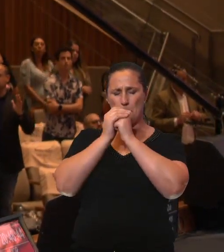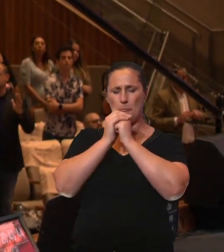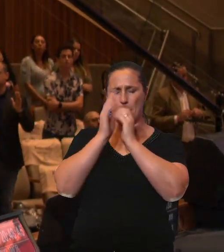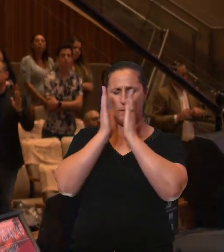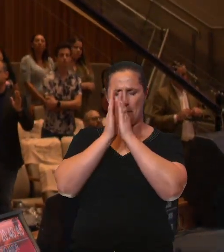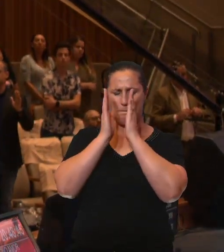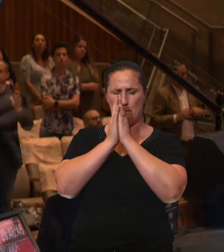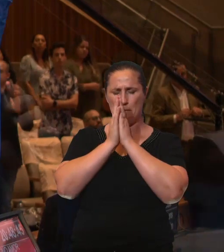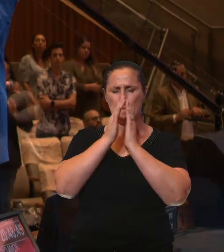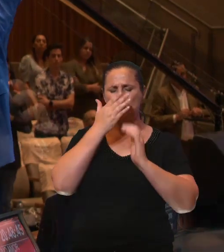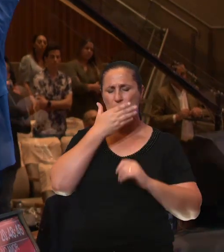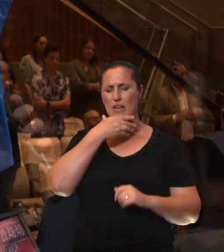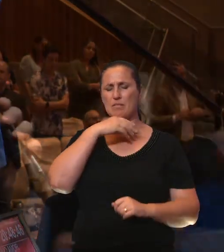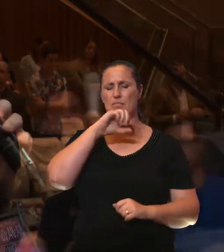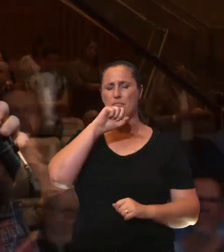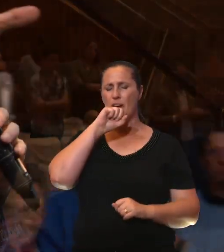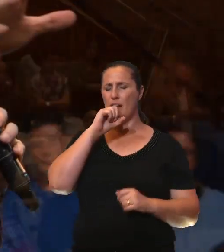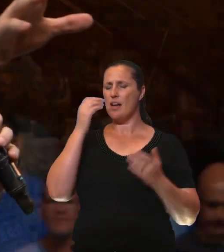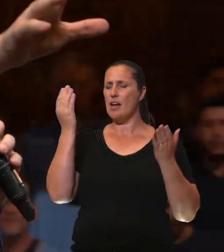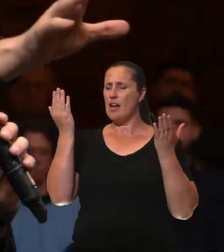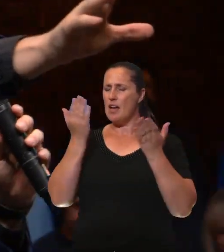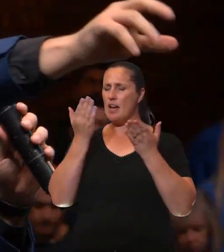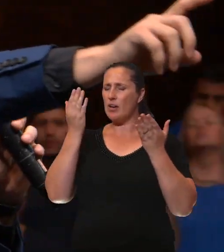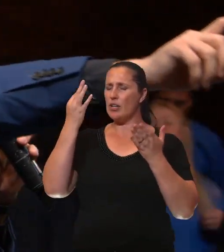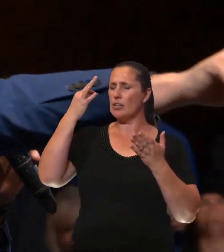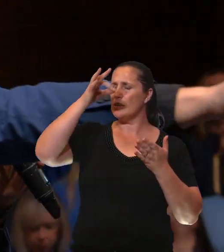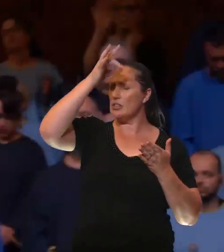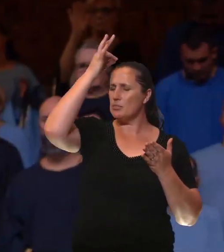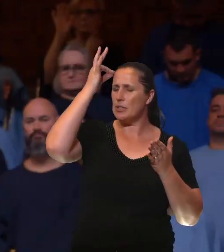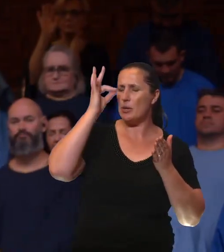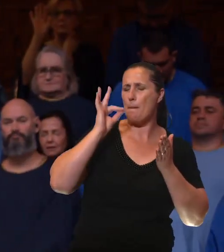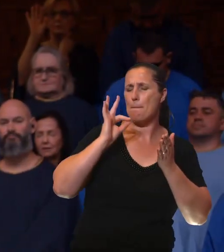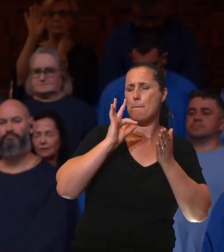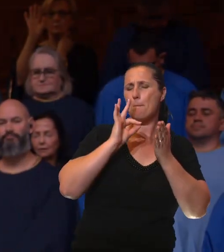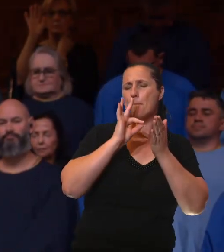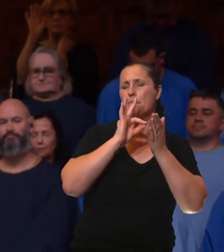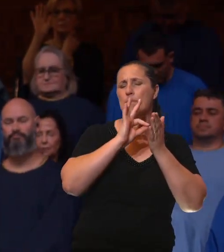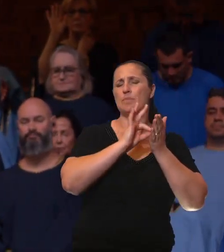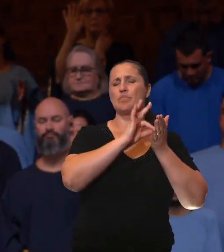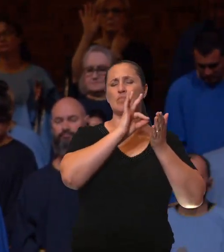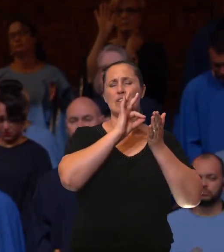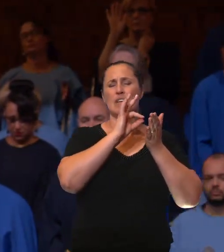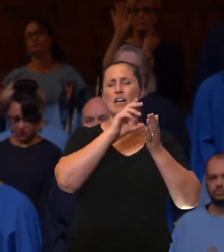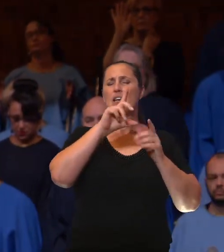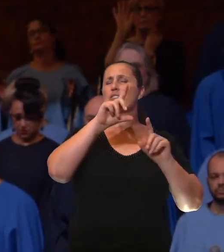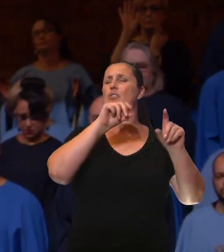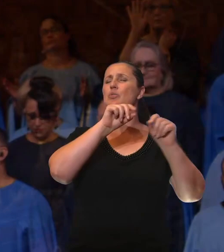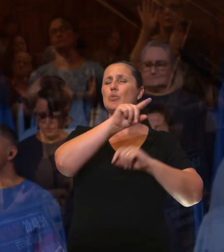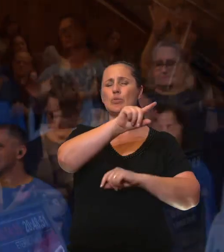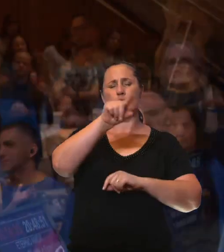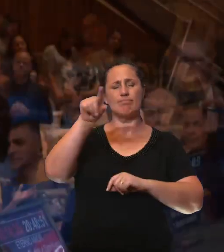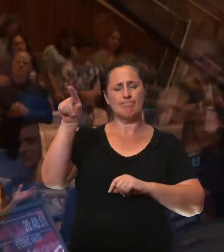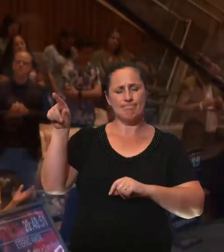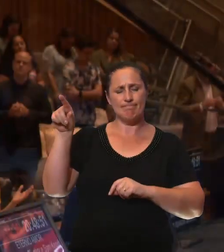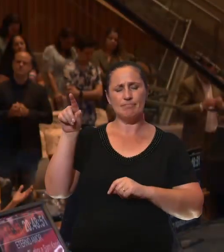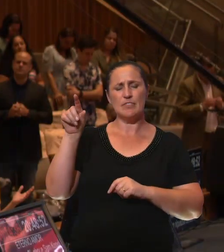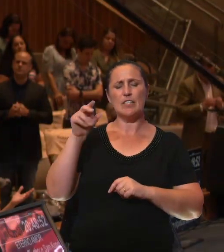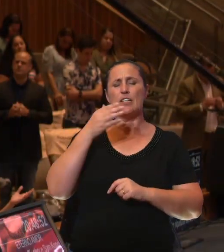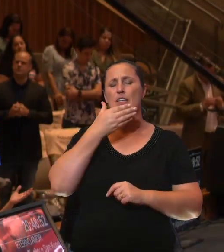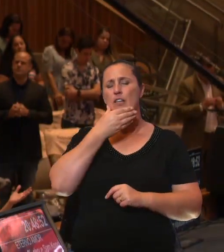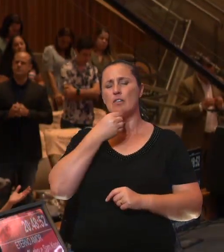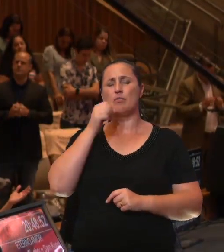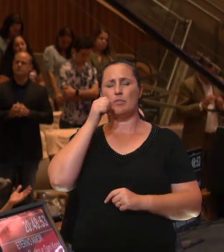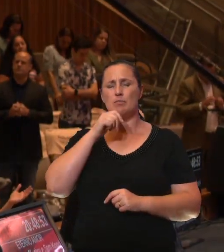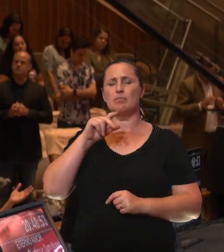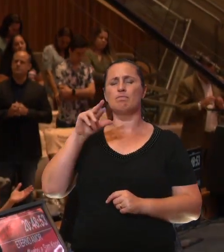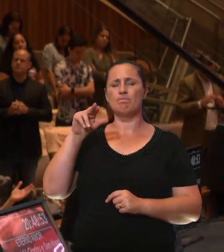você, Pai. Sela agora com teu Espírito a decisão que os meus irmãos estão fazendo agora.